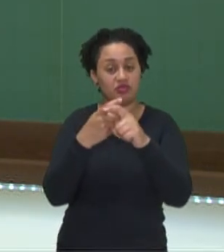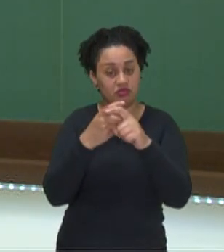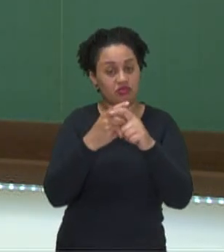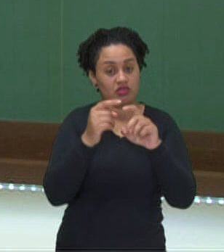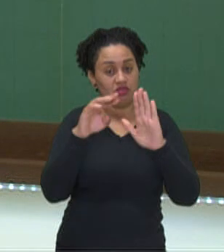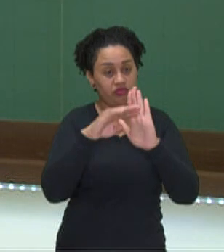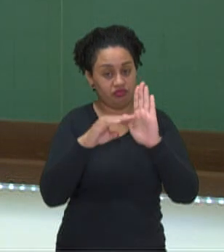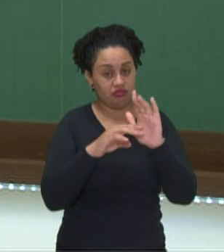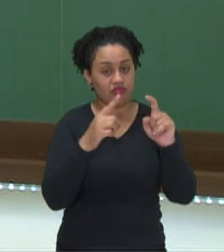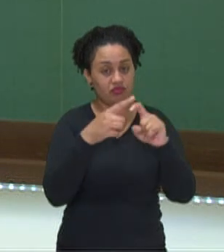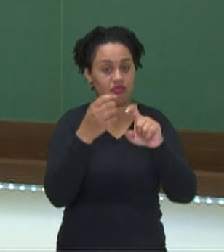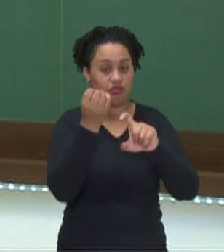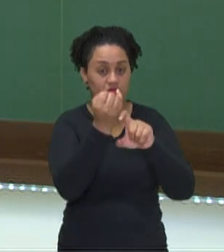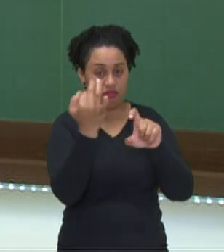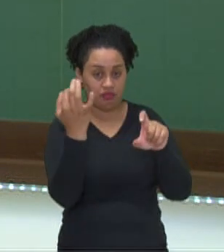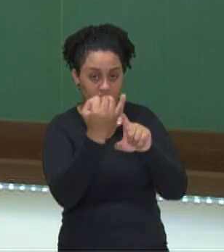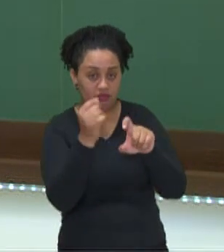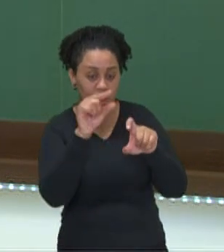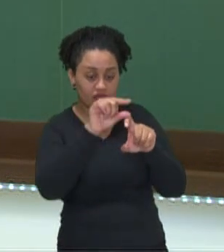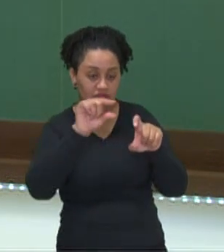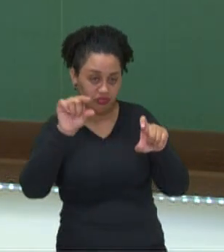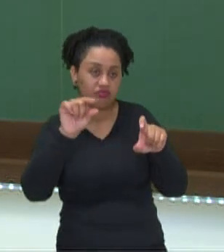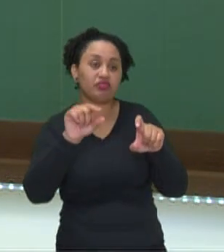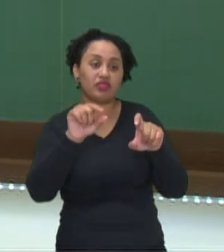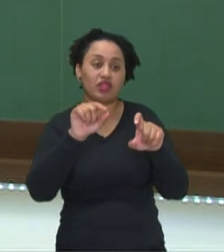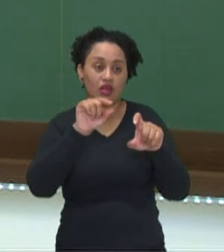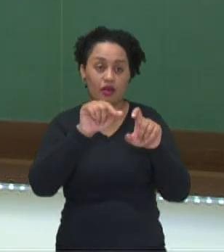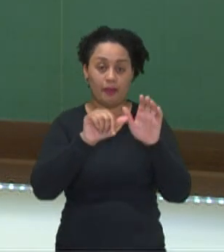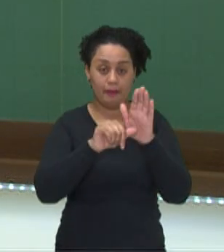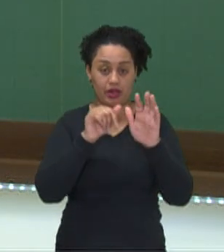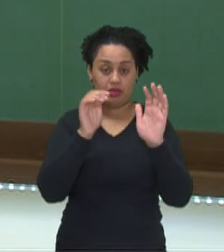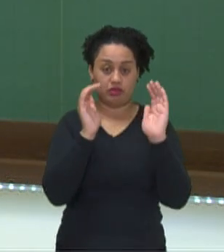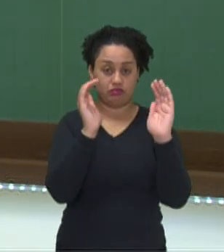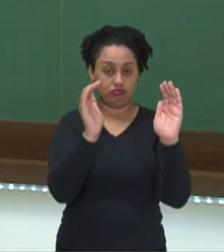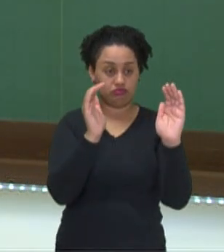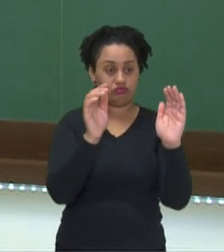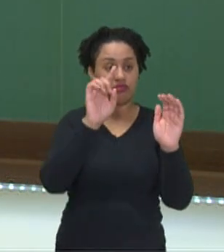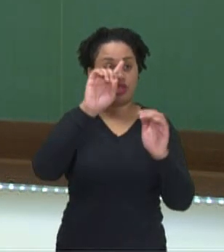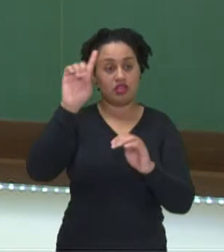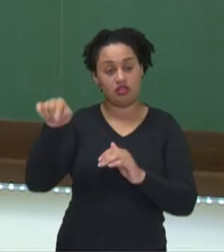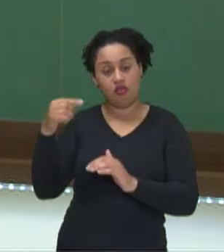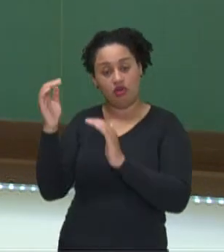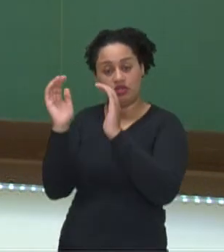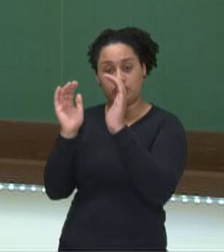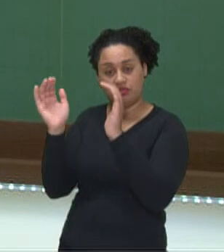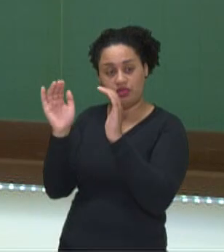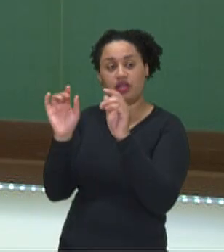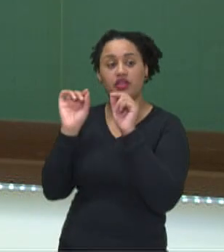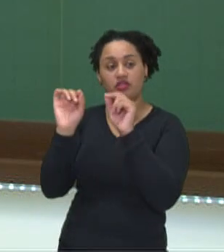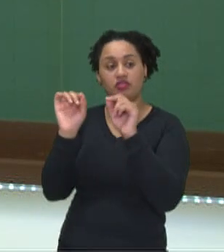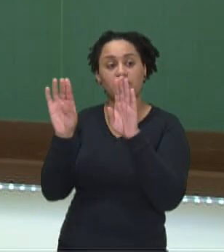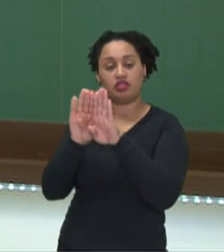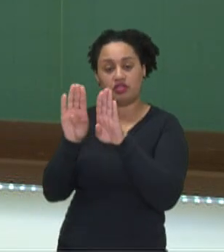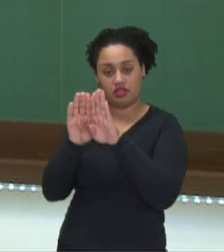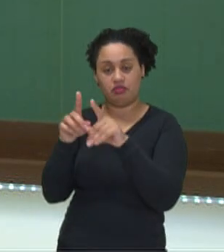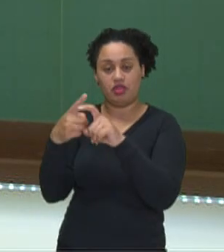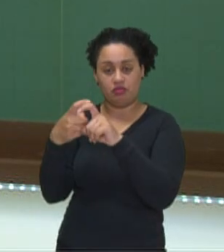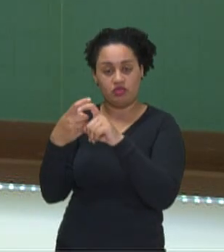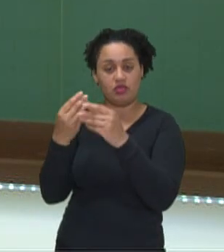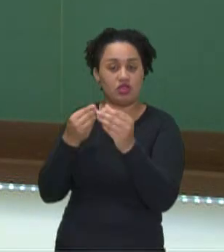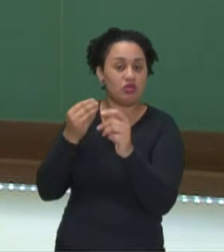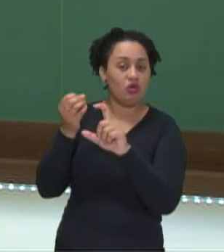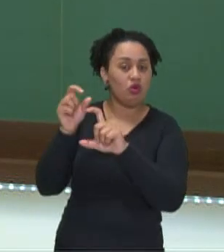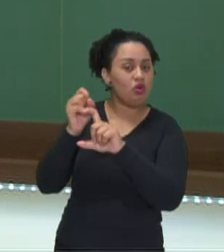multiplicação de potências de mesma base nesse primeiro parênteses e no segundo parênteses também.